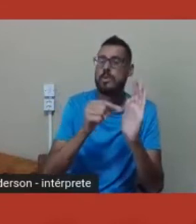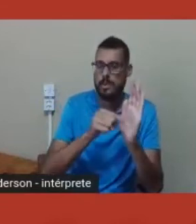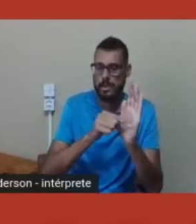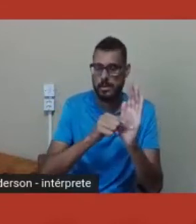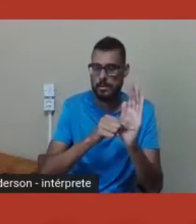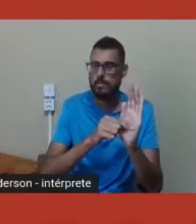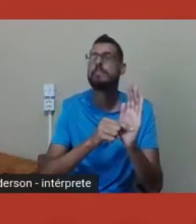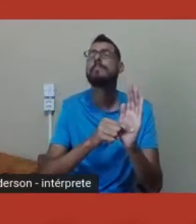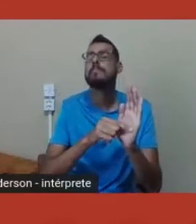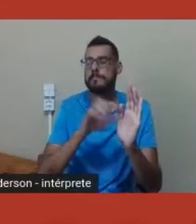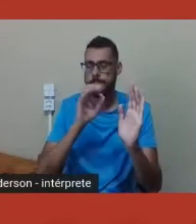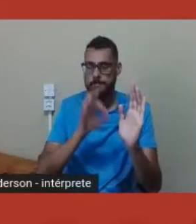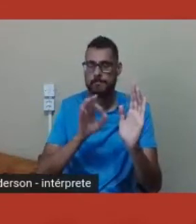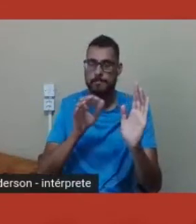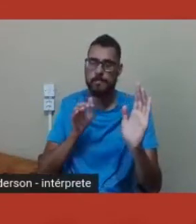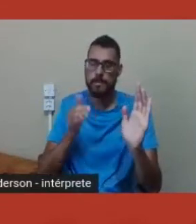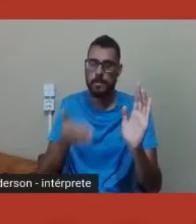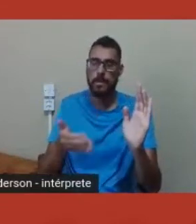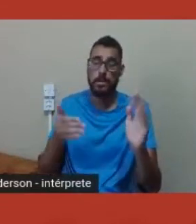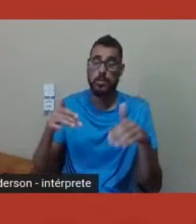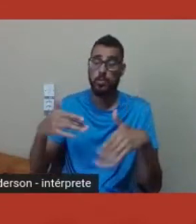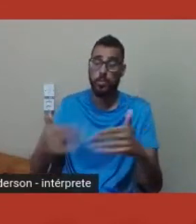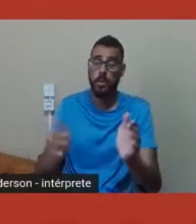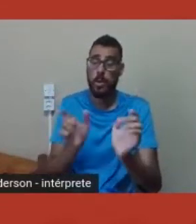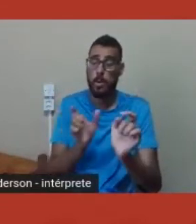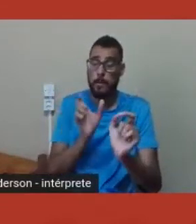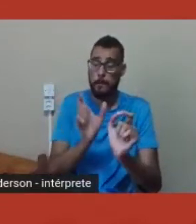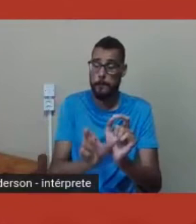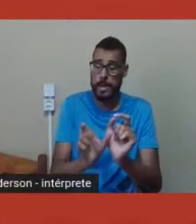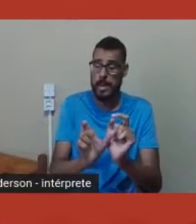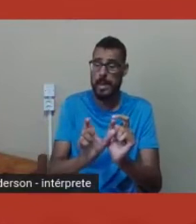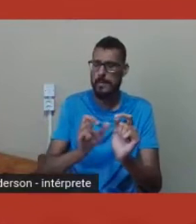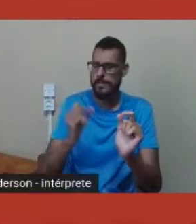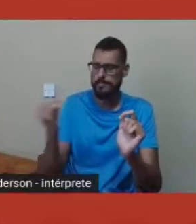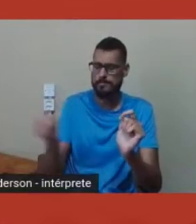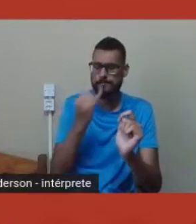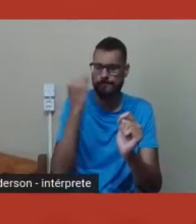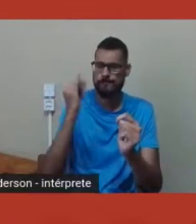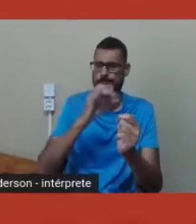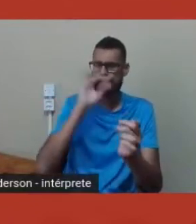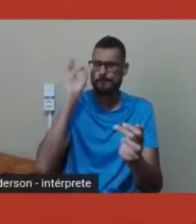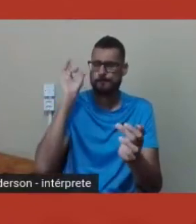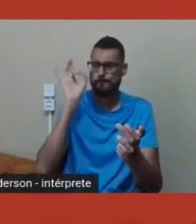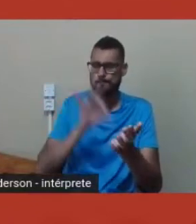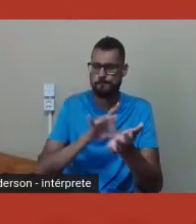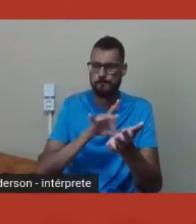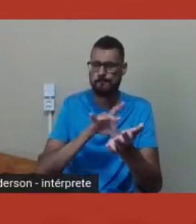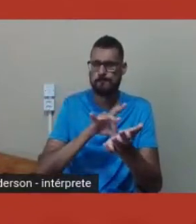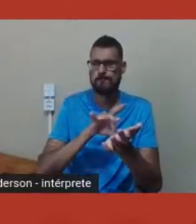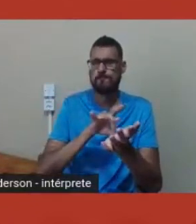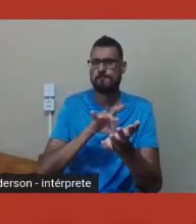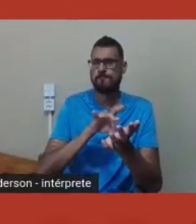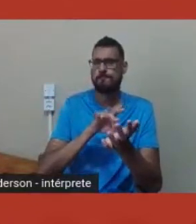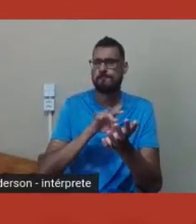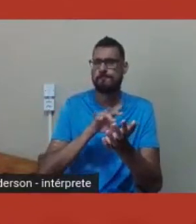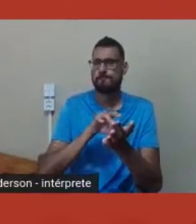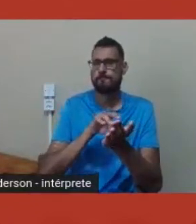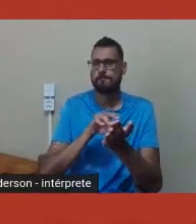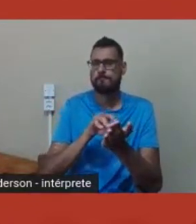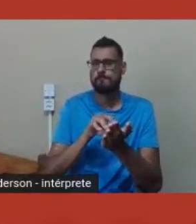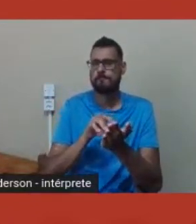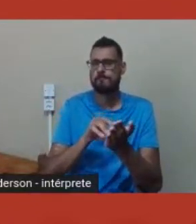quais são as palavras realmente importantes de todas essas que